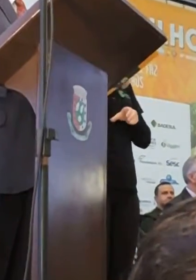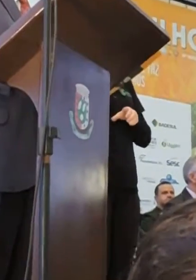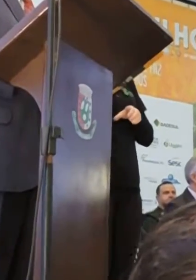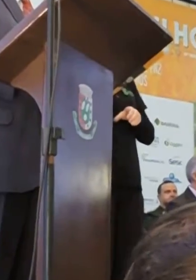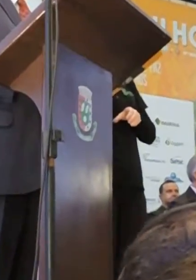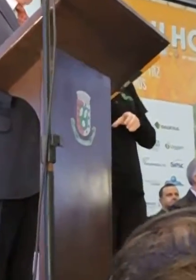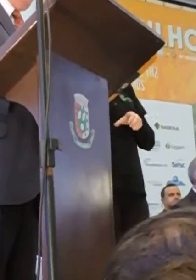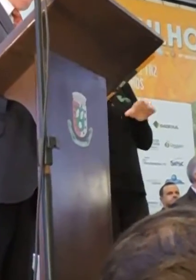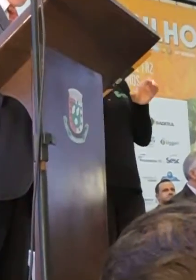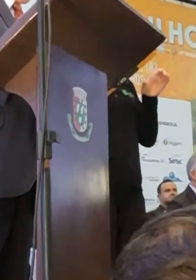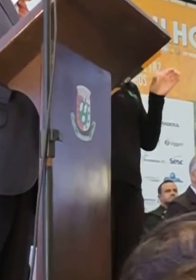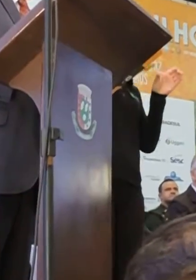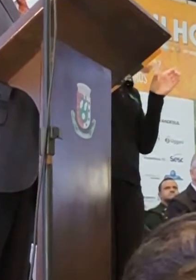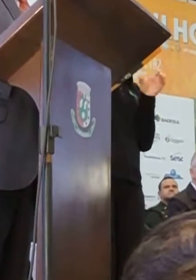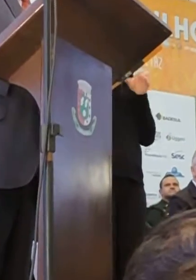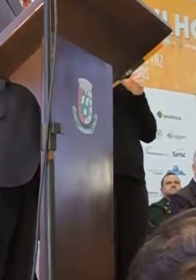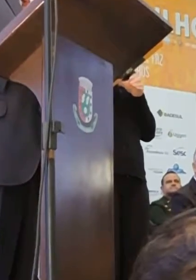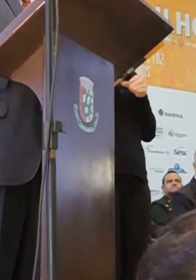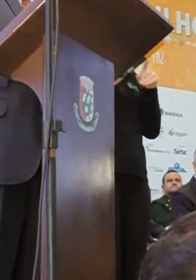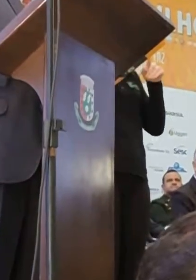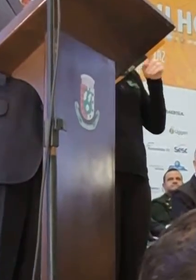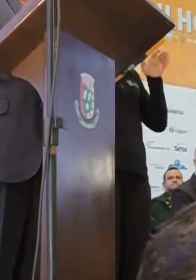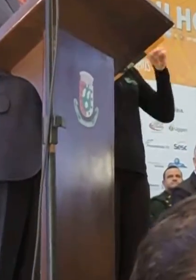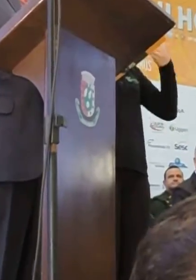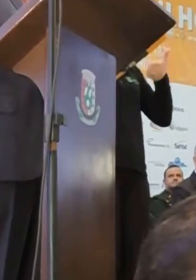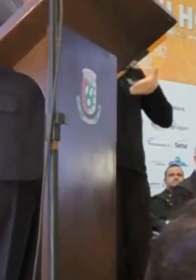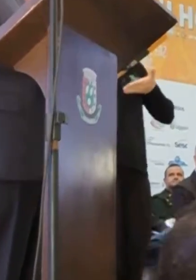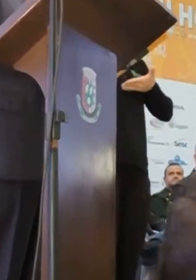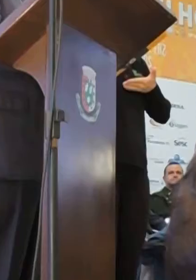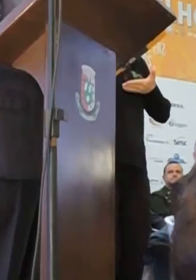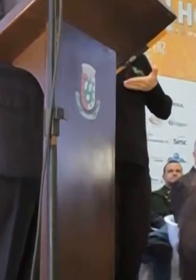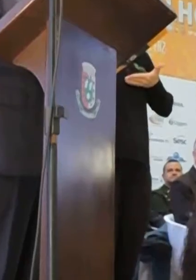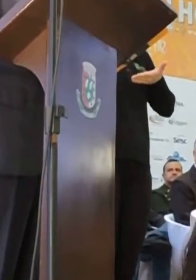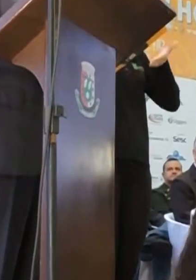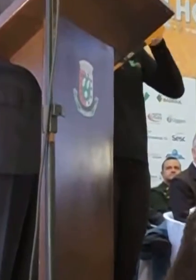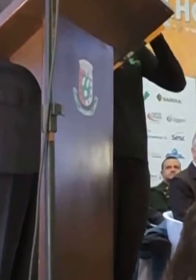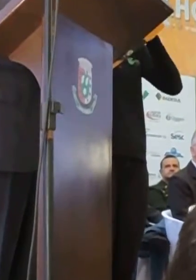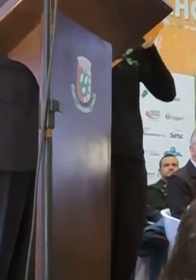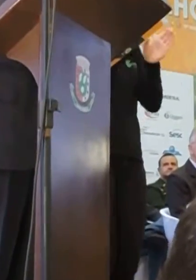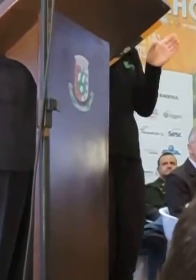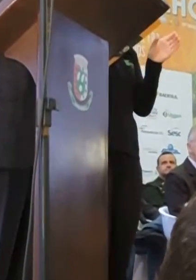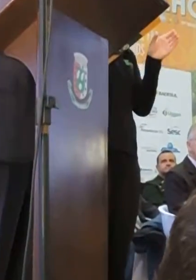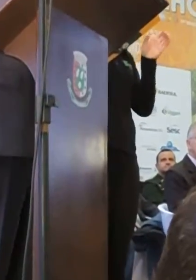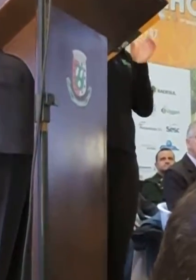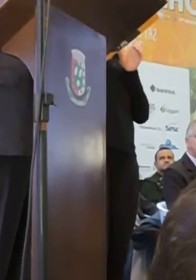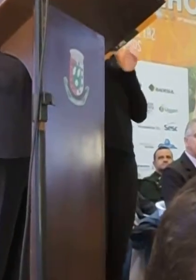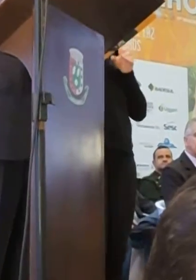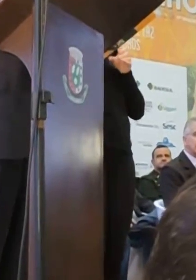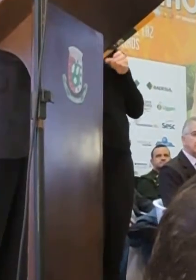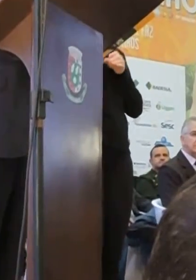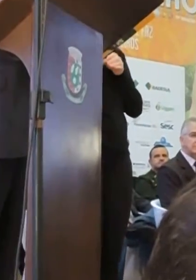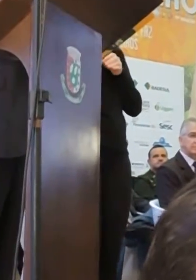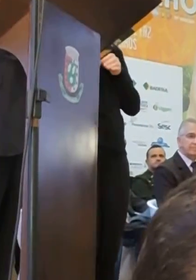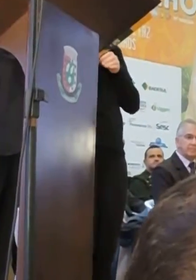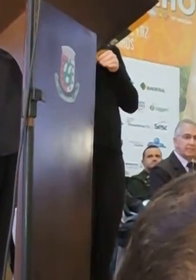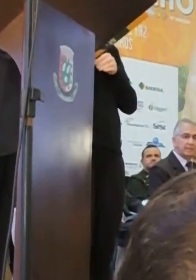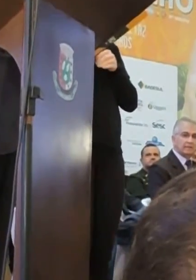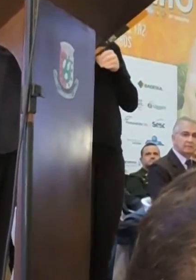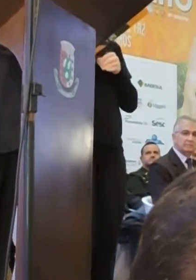isso, retornam minguados. A cada 10 reais que saem da nossa cidade, menos de 2